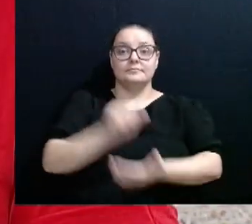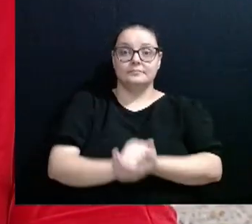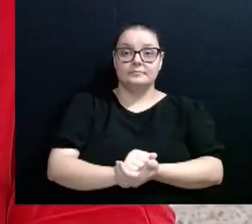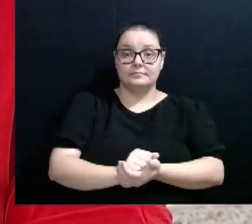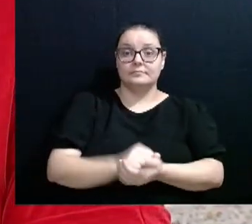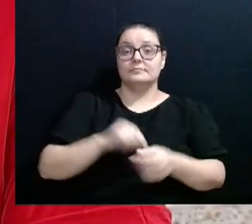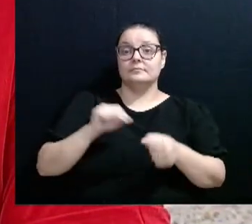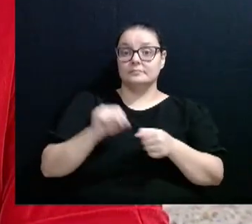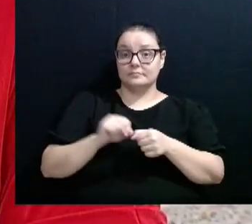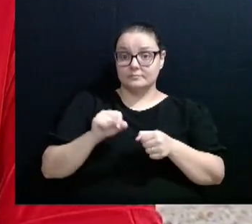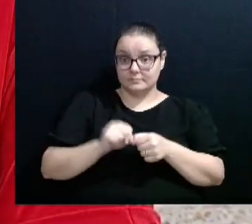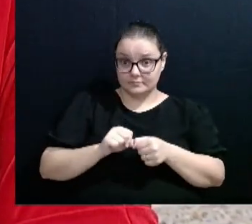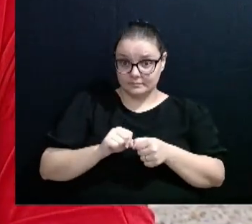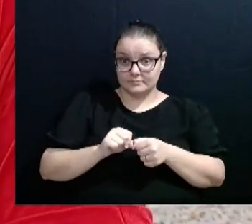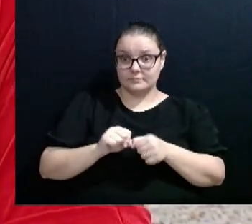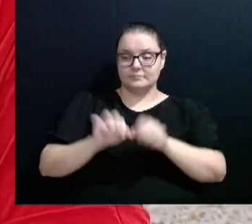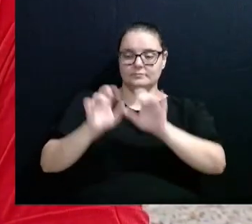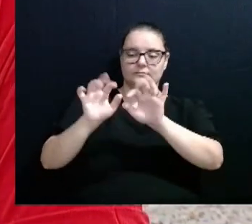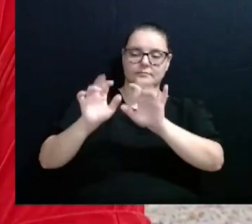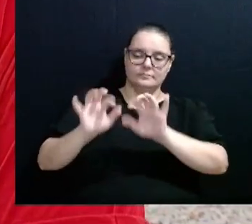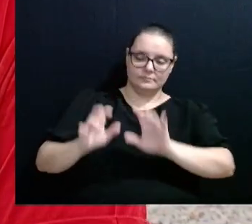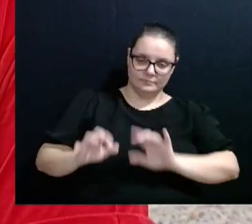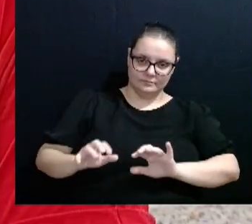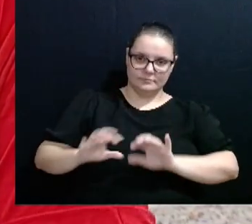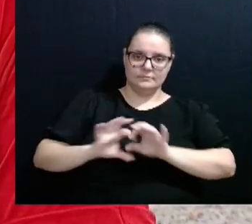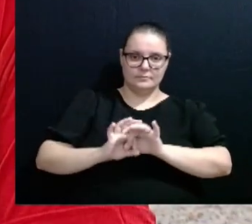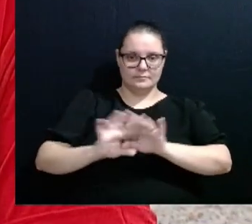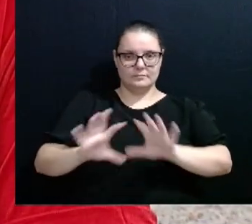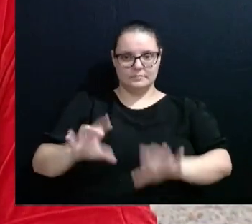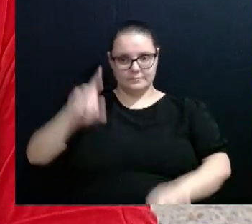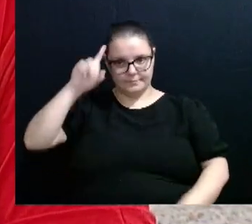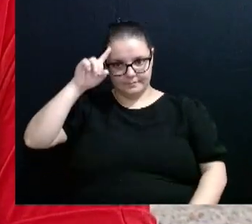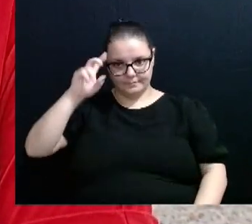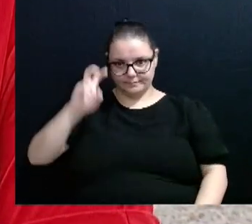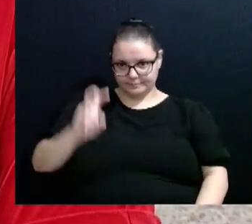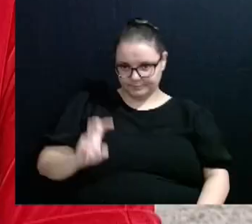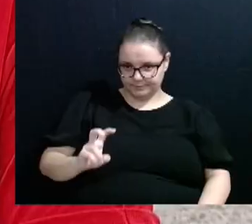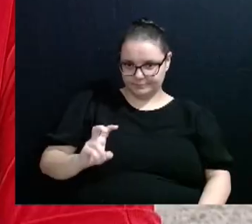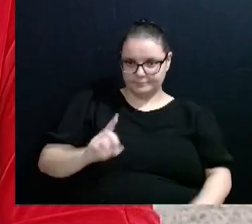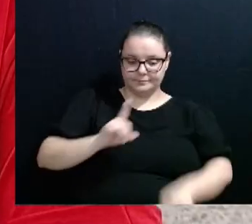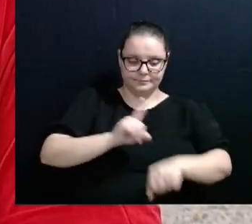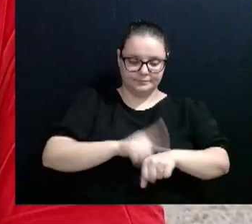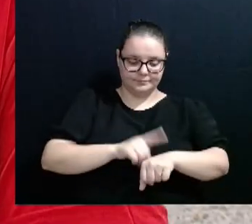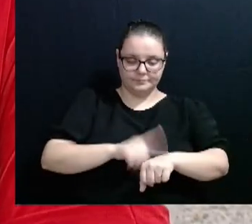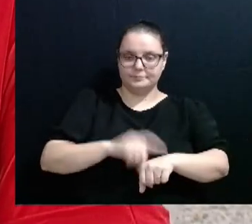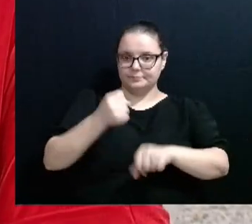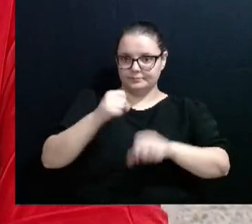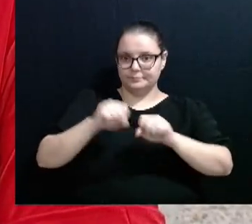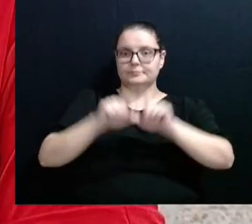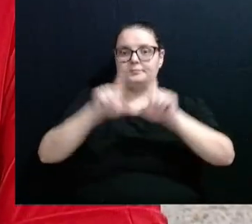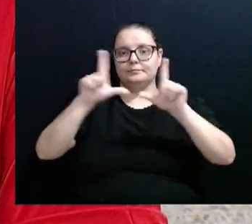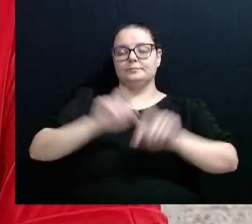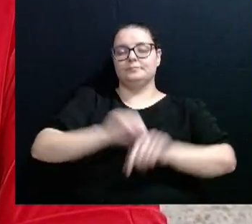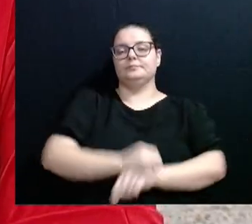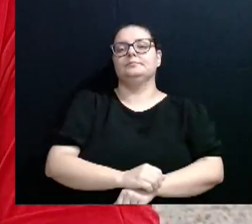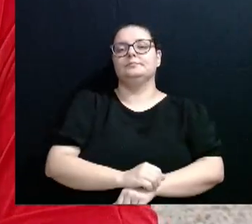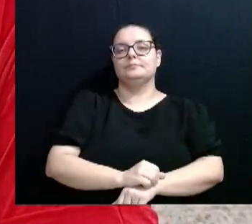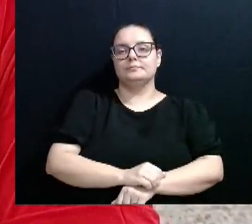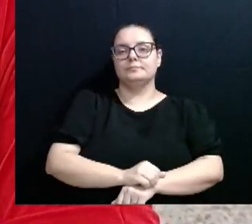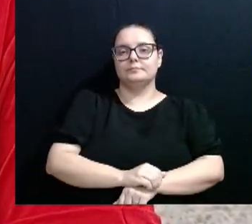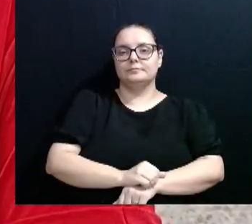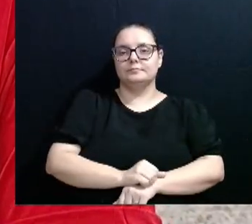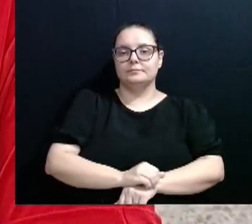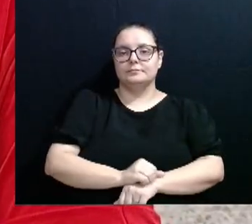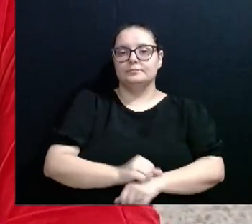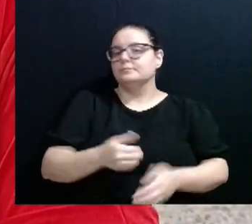através de um formulário que vai ser liberado no dia 5, a partir das 8 horas da manhã. Qualquer pessoa pode se inscrever.